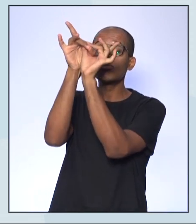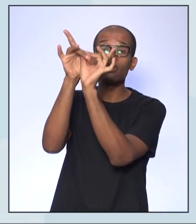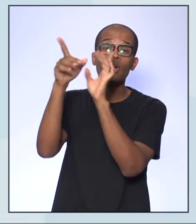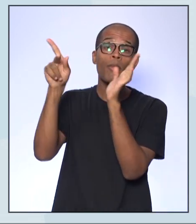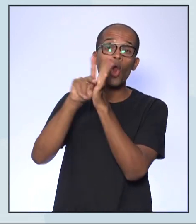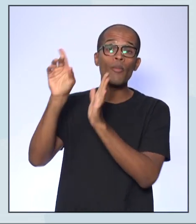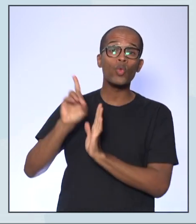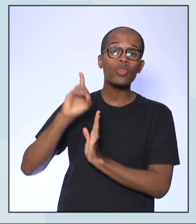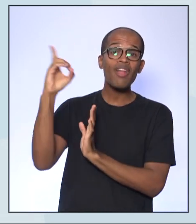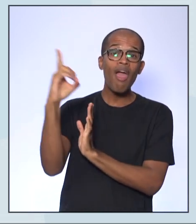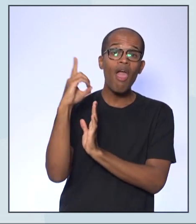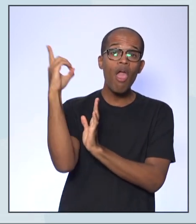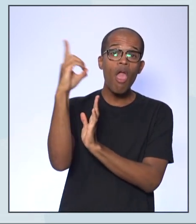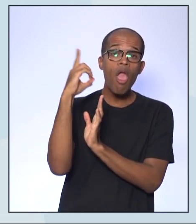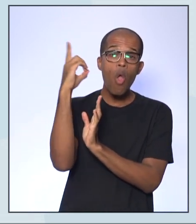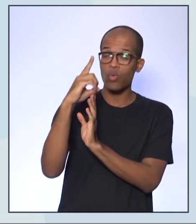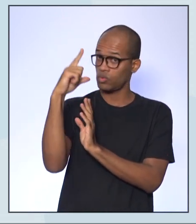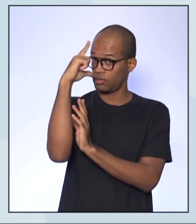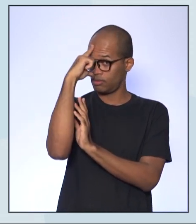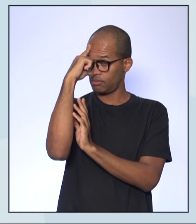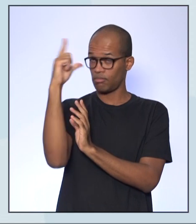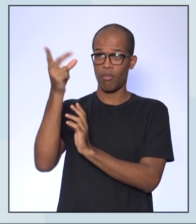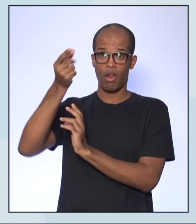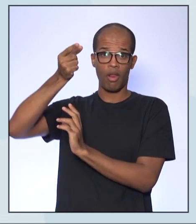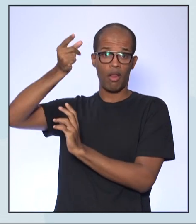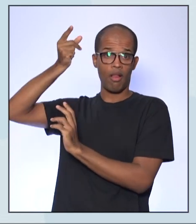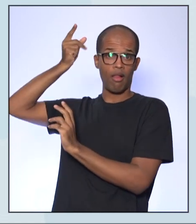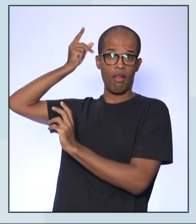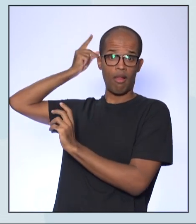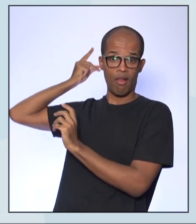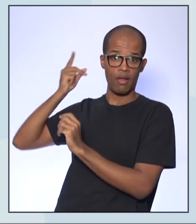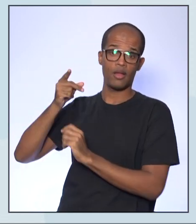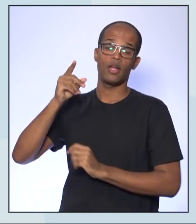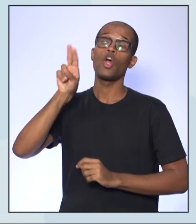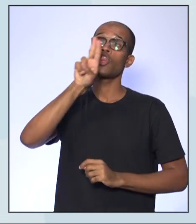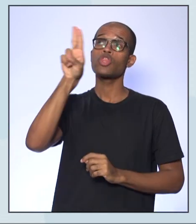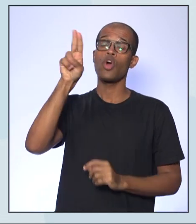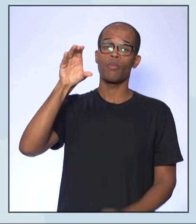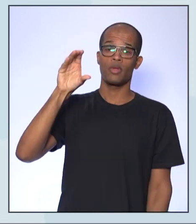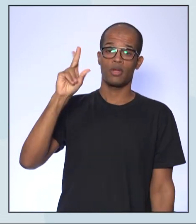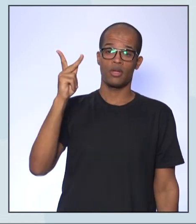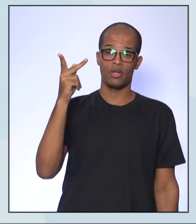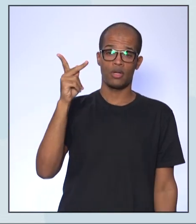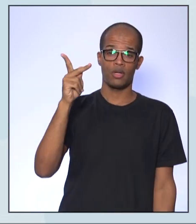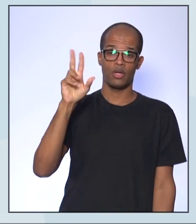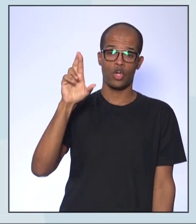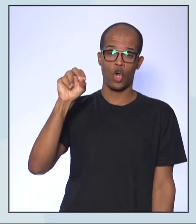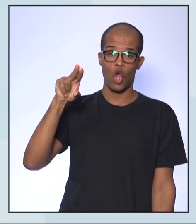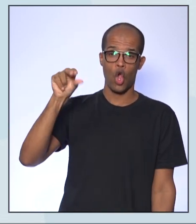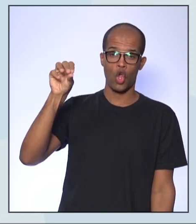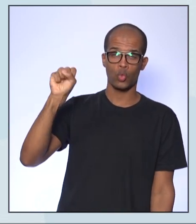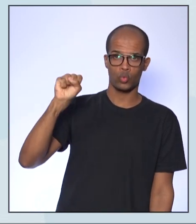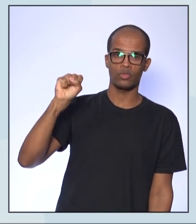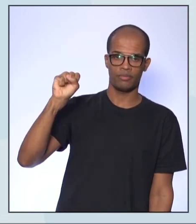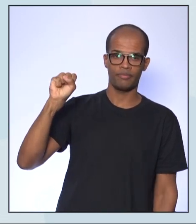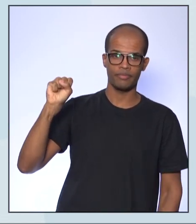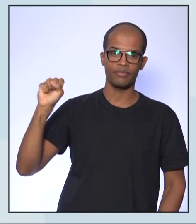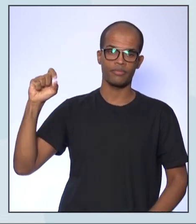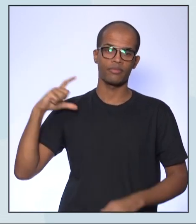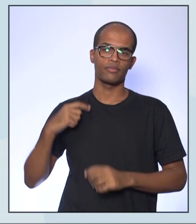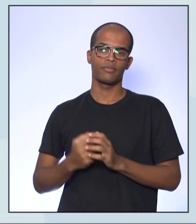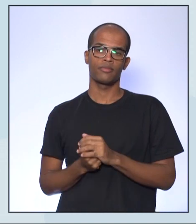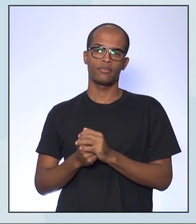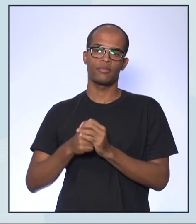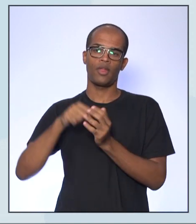grega. Tá vendo a ampulheta ali na tela? Tem lá a ampulheta. É um instrumento bem antigo usado para marcar tempo,